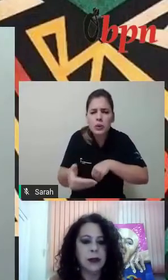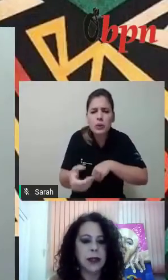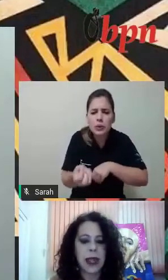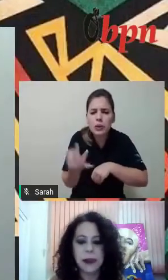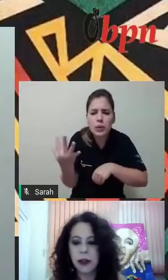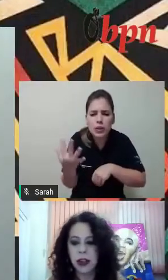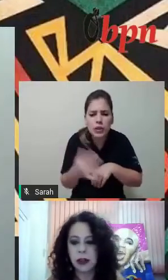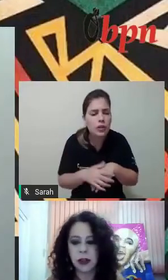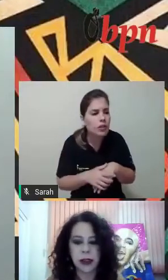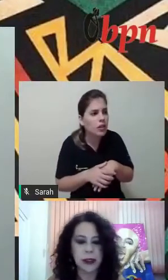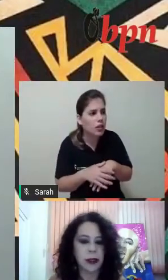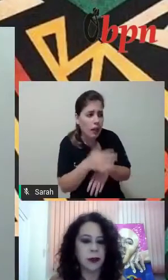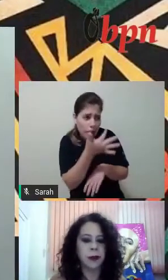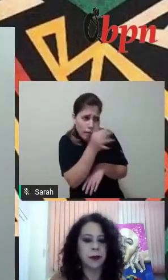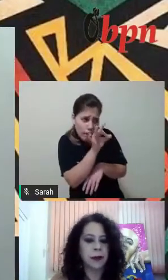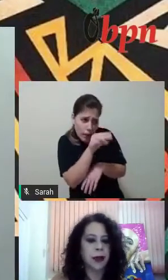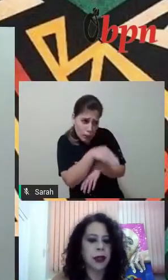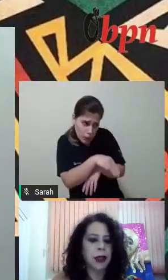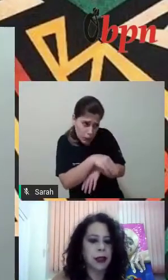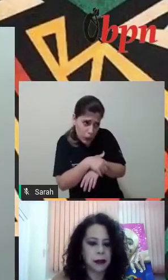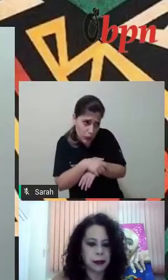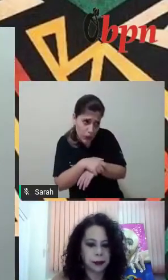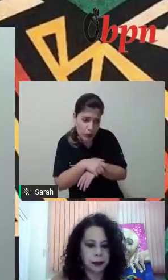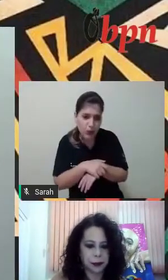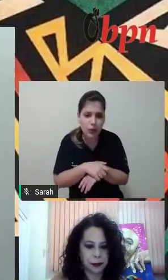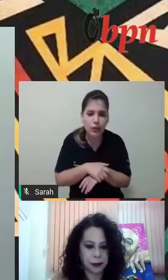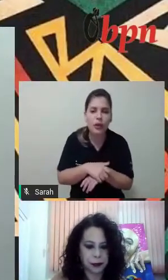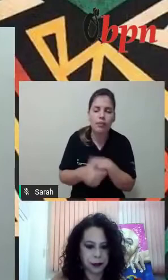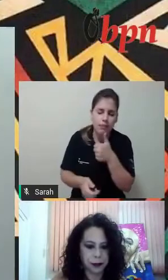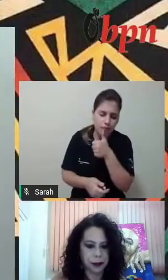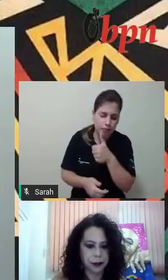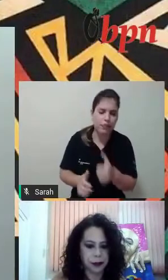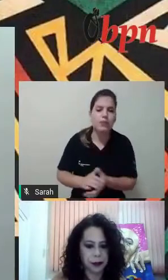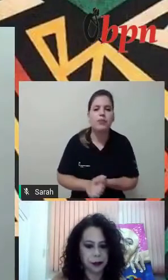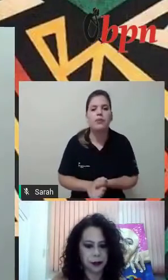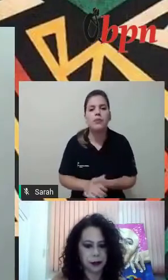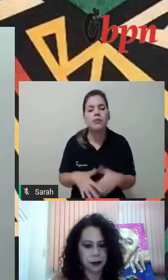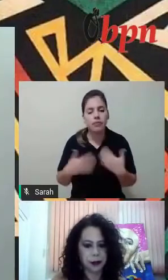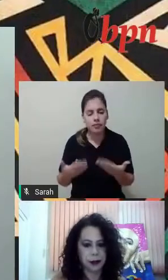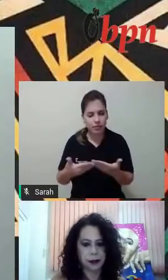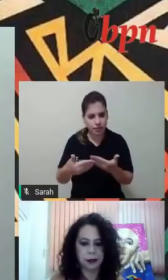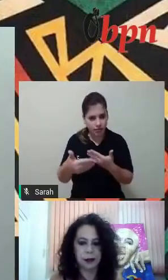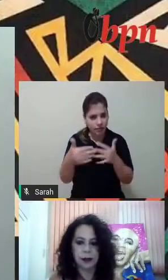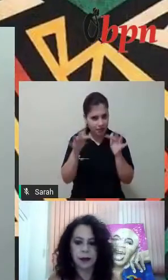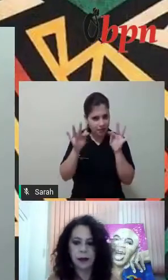Mais uns 10 minutinhos, Conceição. Tá legal. Então para terminar,